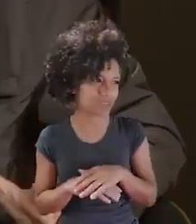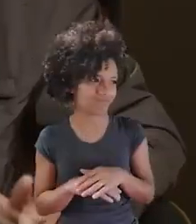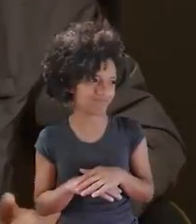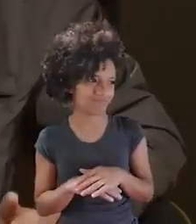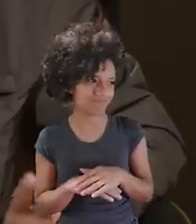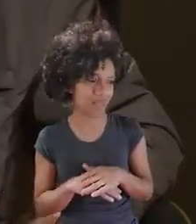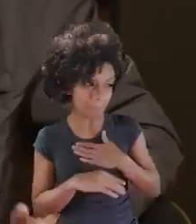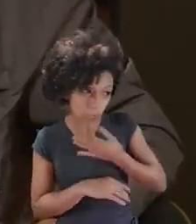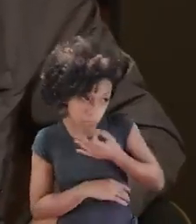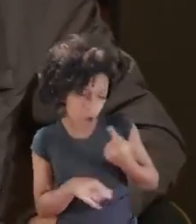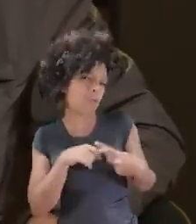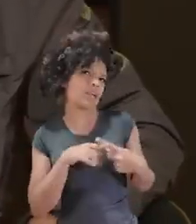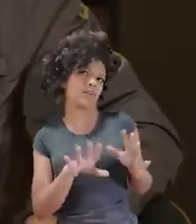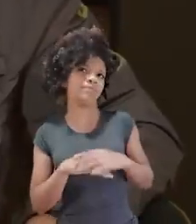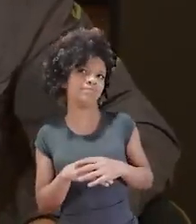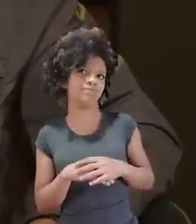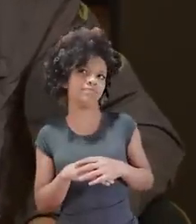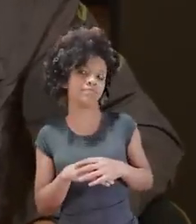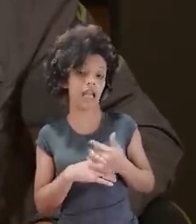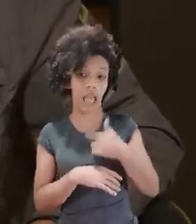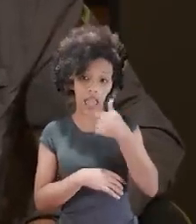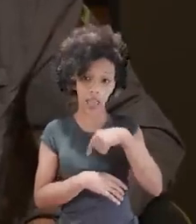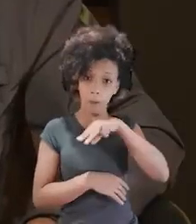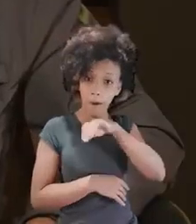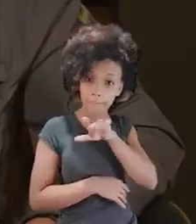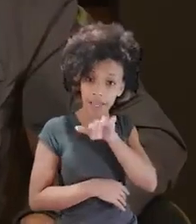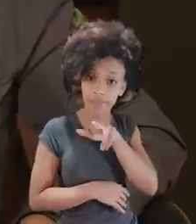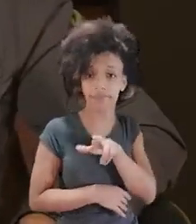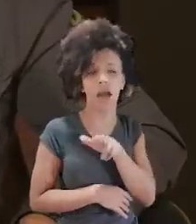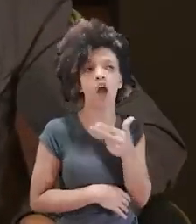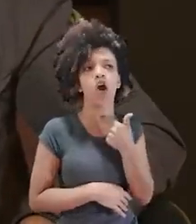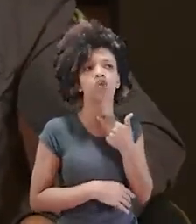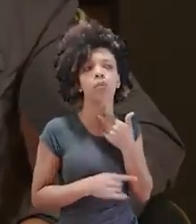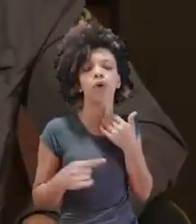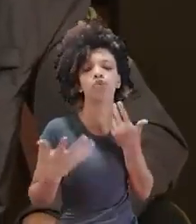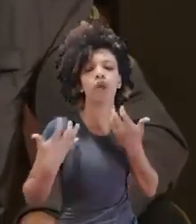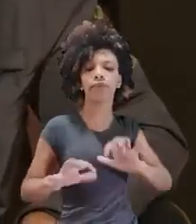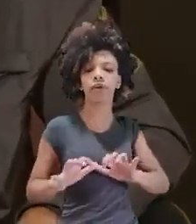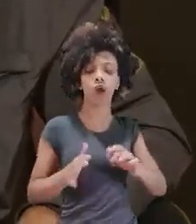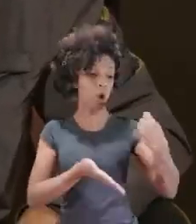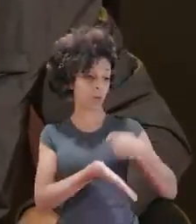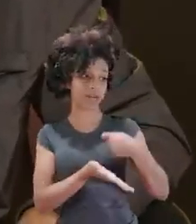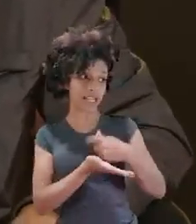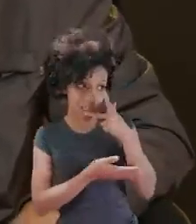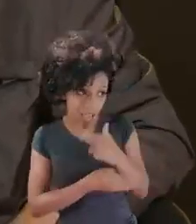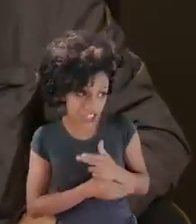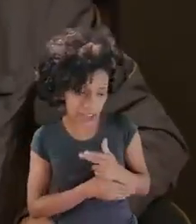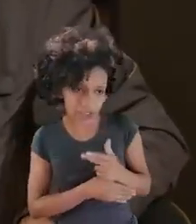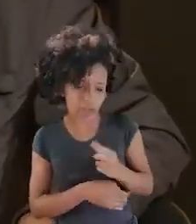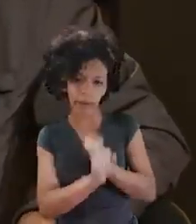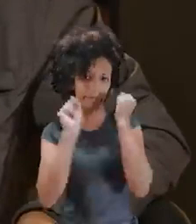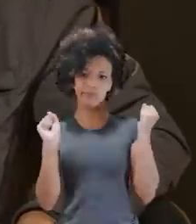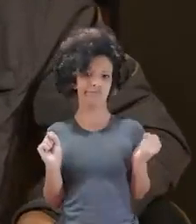não acho porque eu sinceramente eu postei militar eu não posso me recusar a cumprir uma ordem se eu